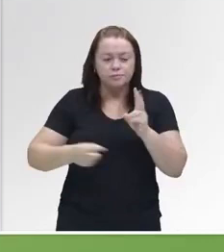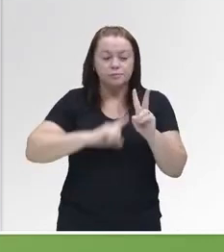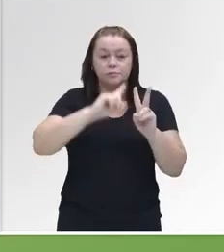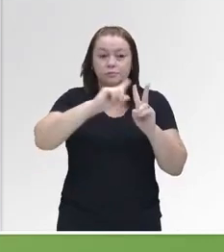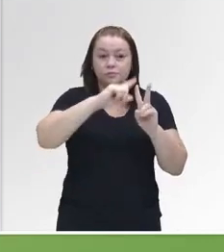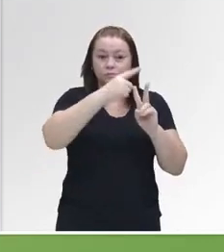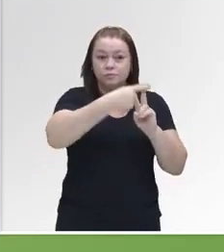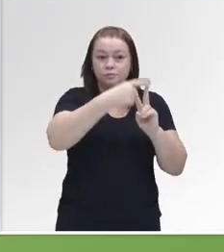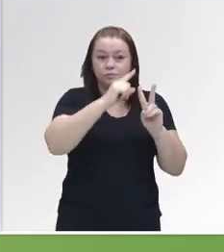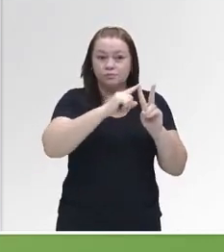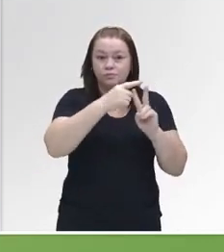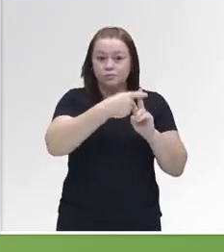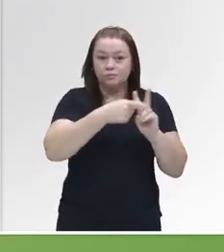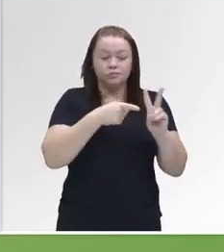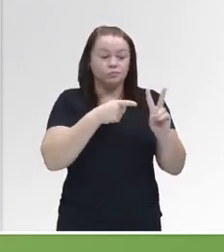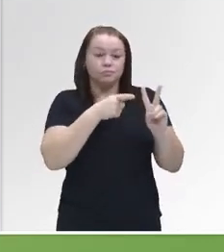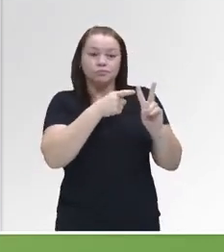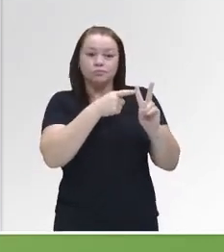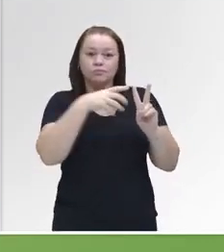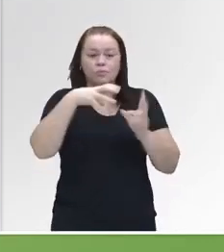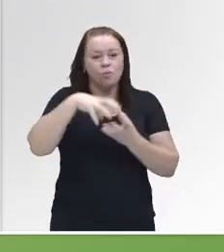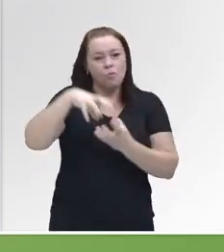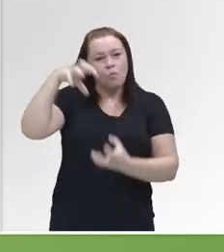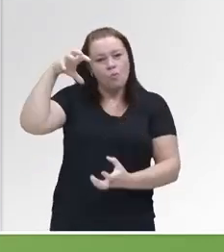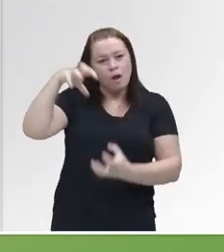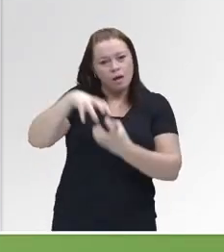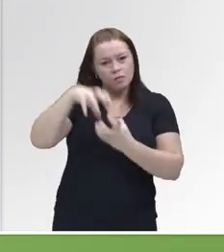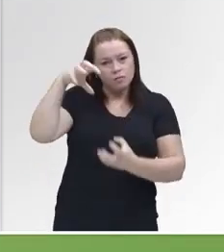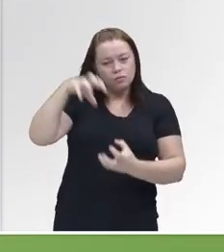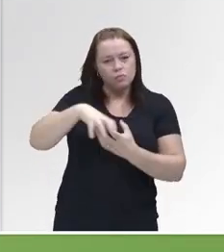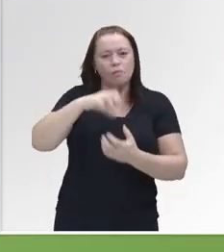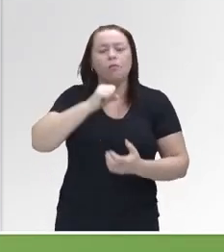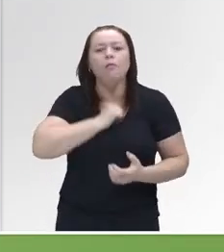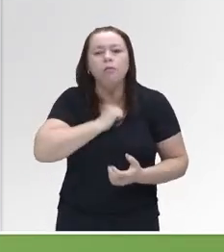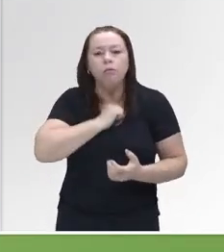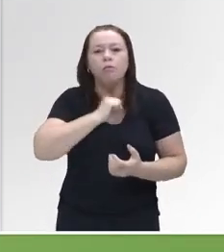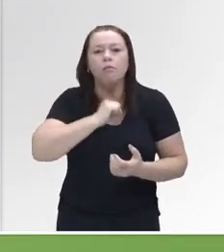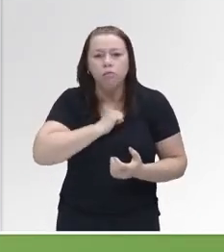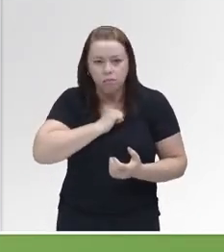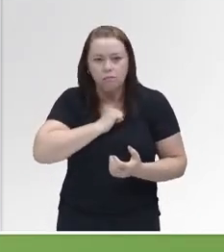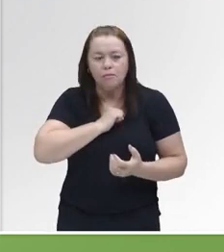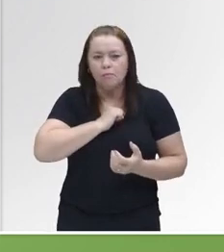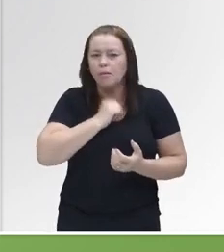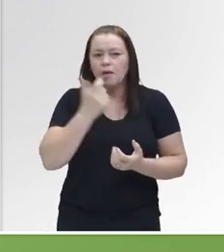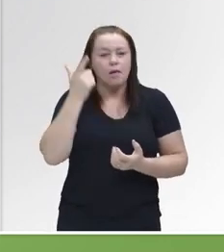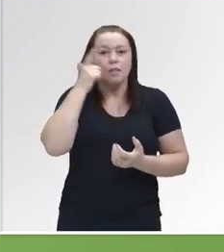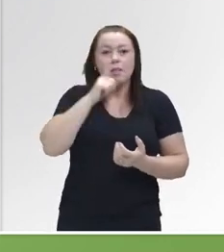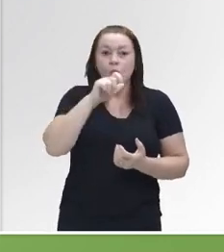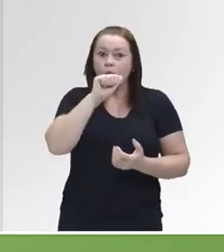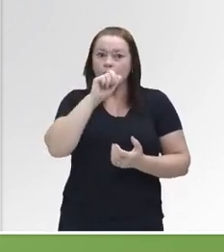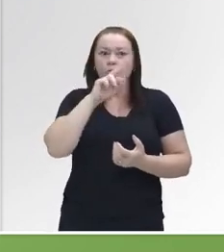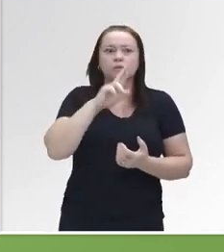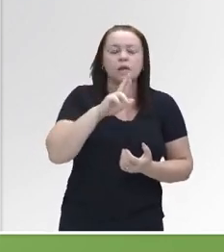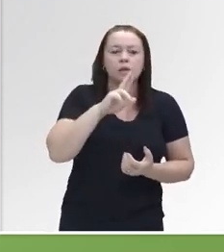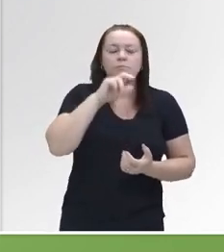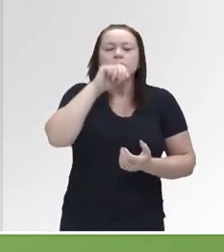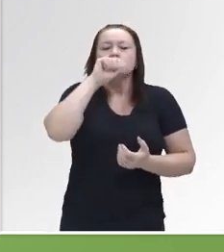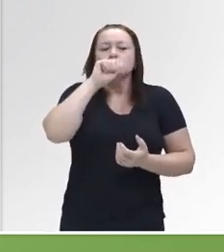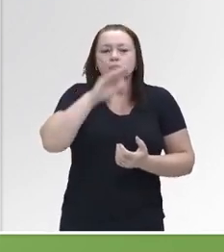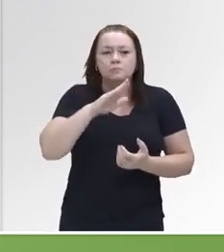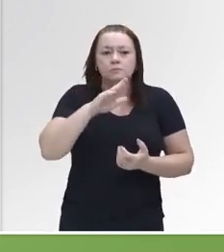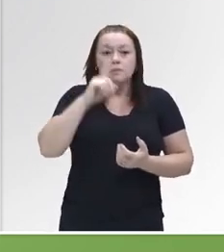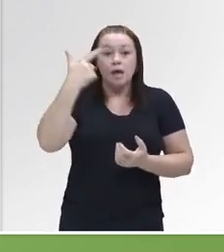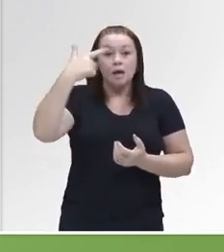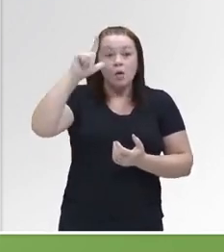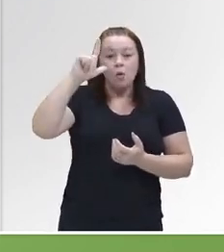para vocês? Imagem de um adulto, uma pessoa adulta, né? Obstruída, e vem outro adulto por trás e faz